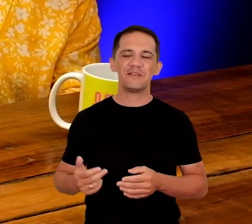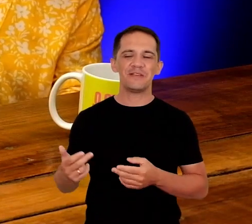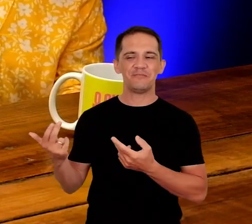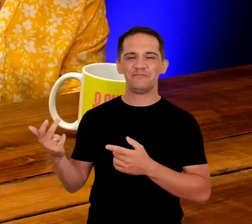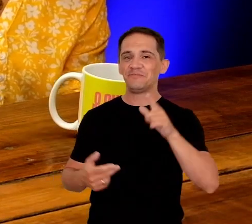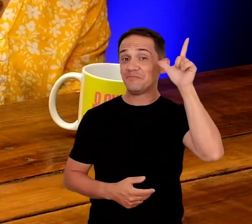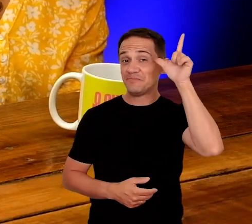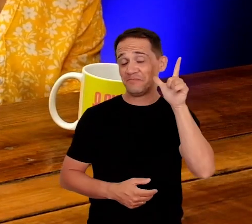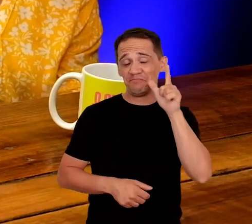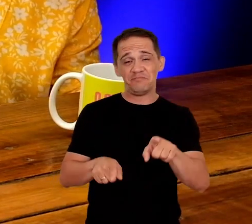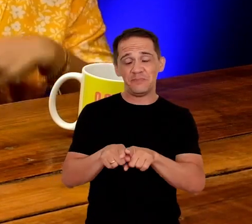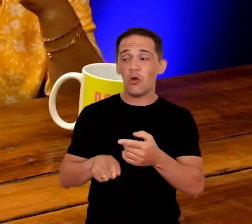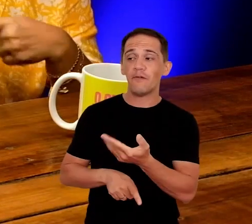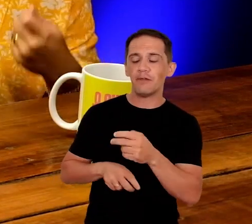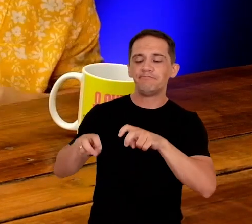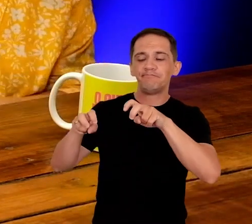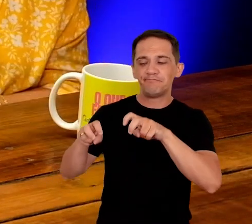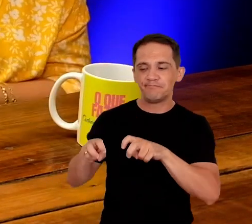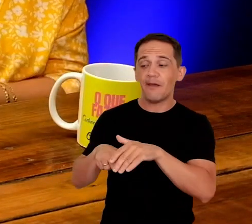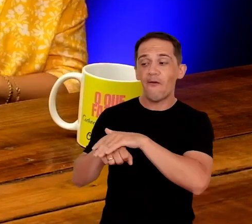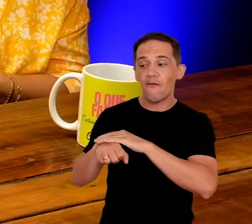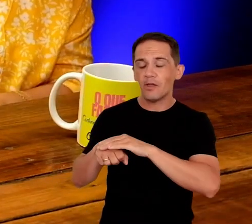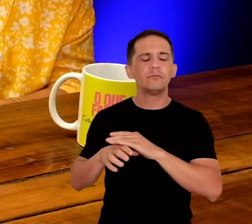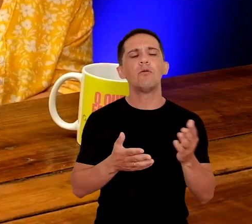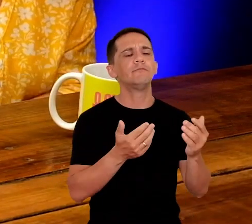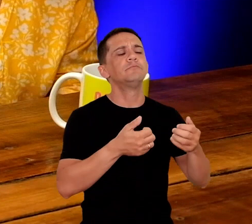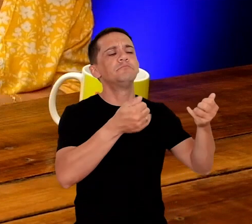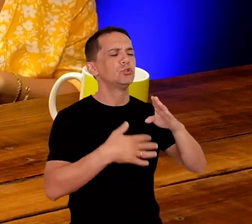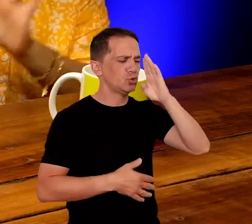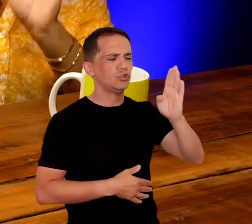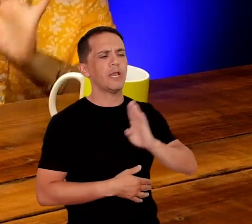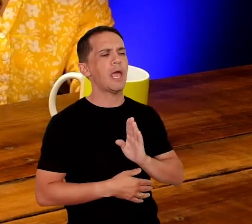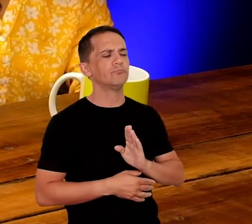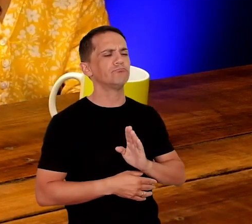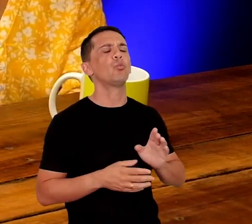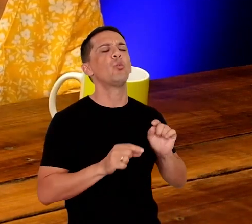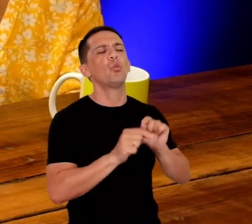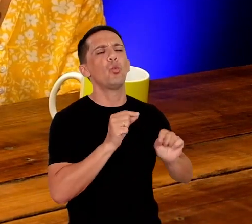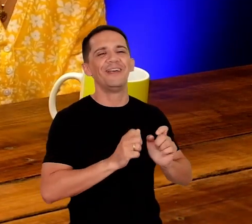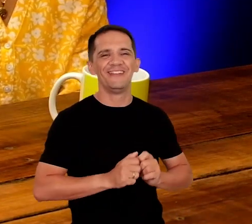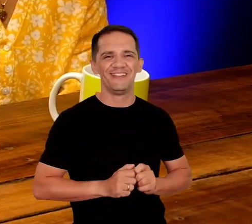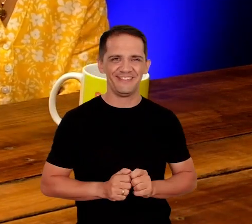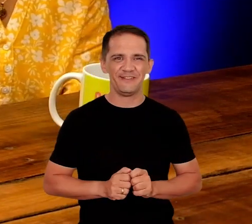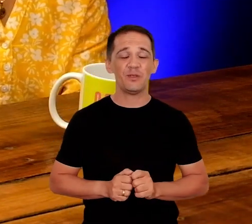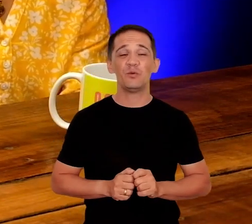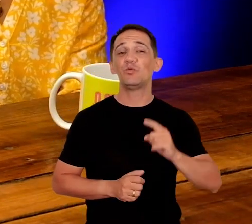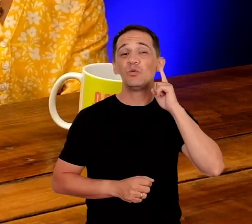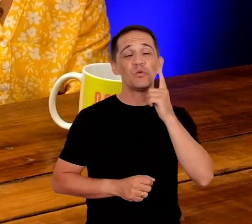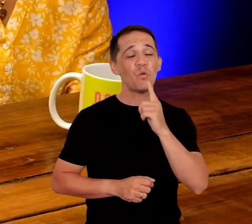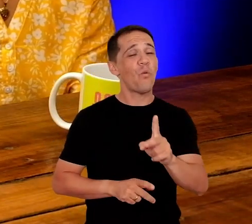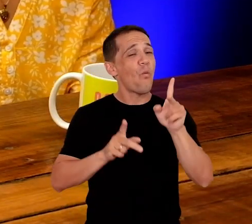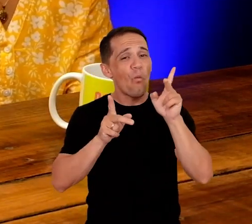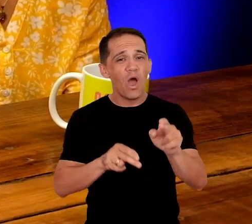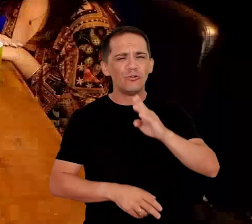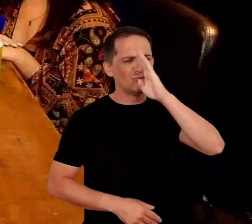te mostrar. Tá, onde é que eu errei? Já me disse que eu já sou assim também. repito? Ah. Já tô acostumada. Já... E eles são mais assim, mais diretos. E